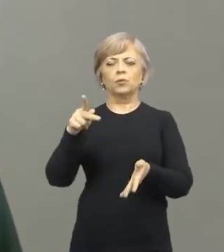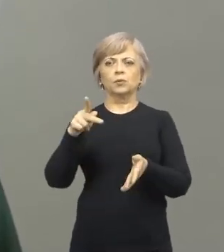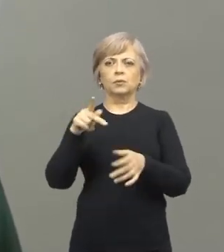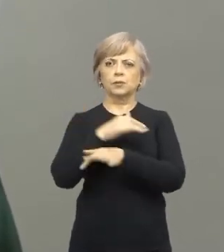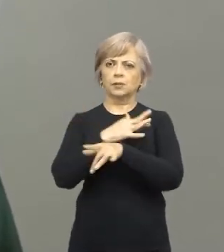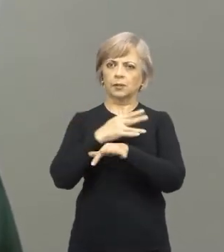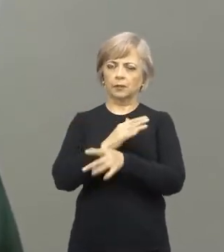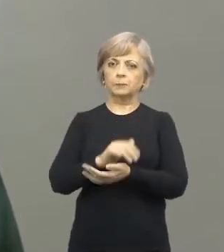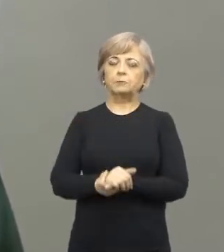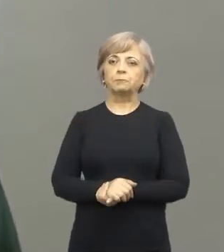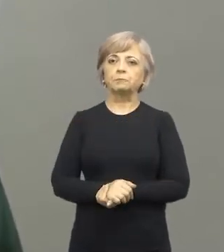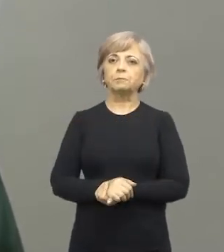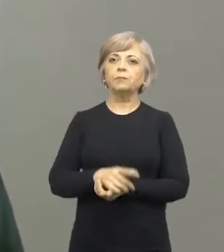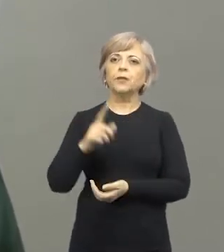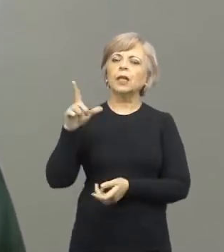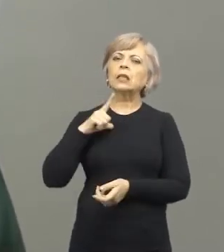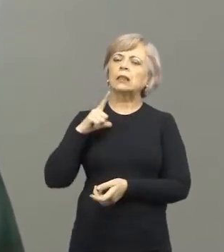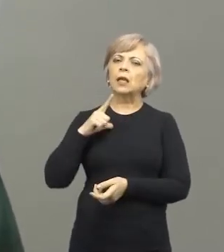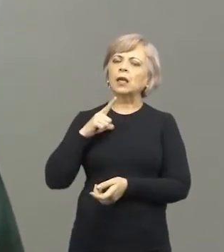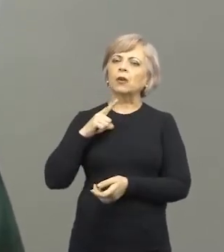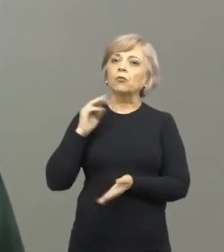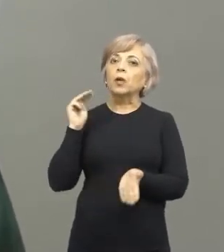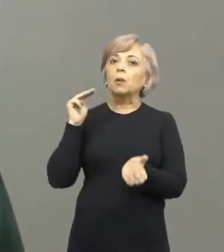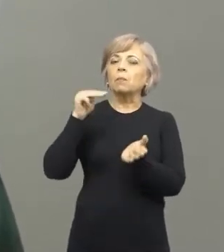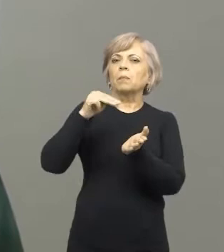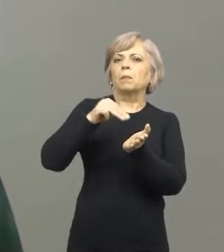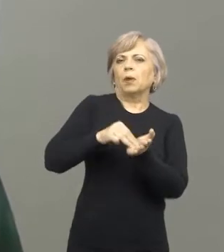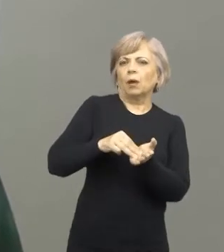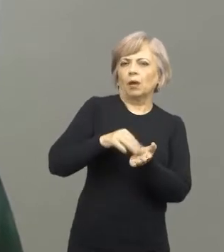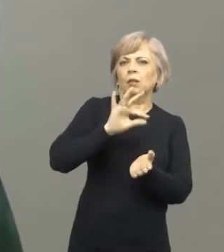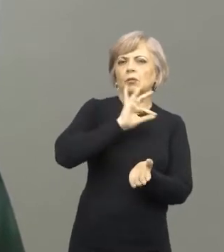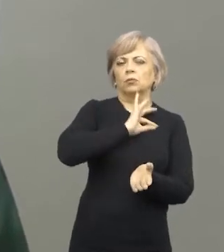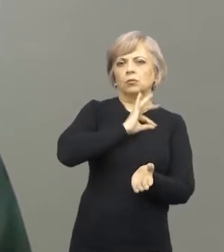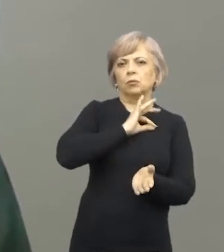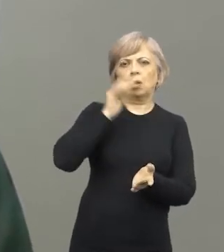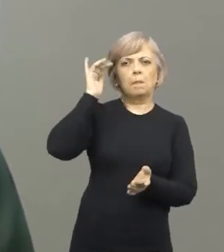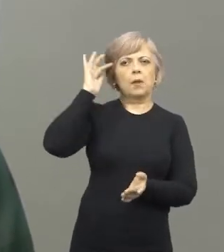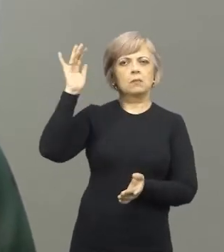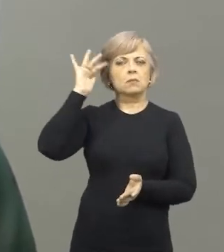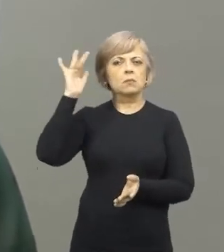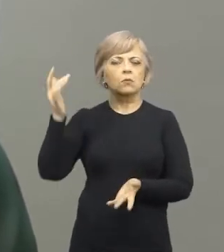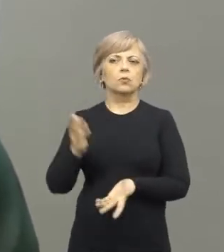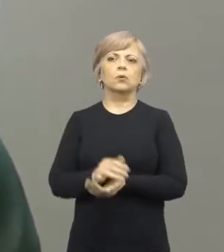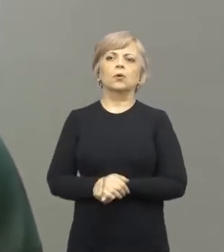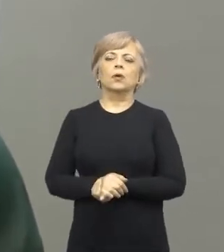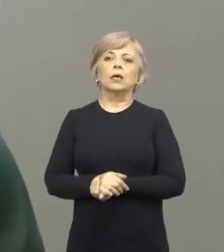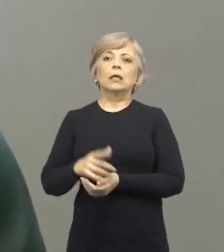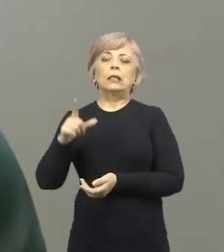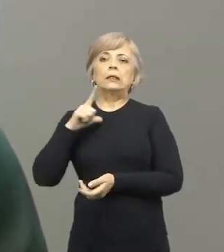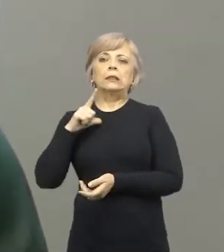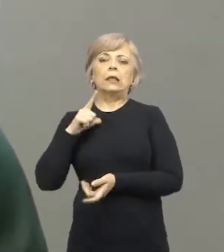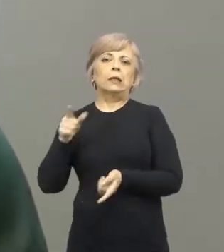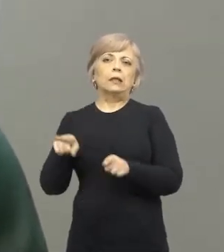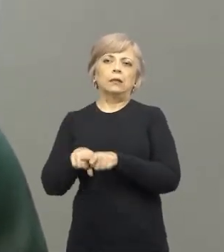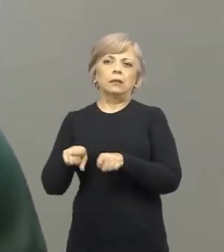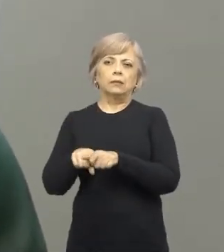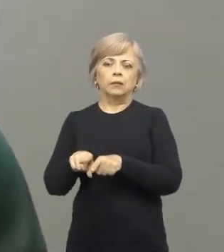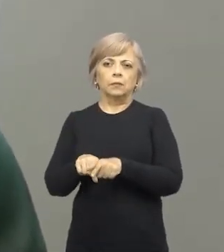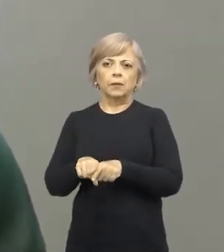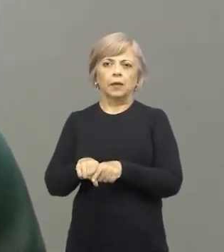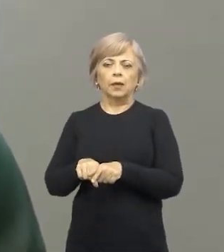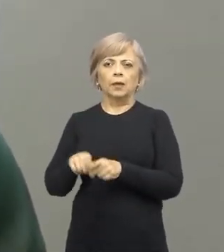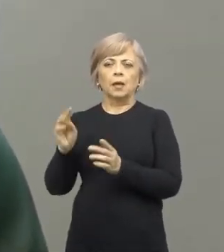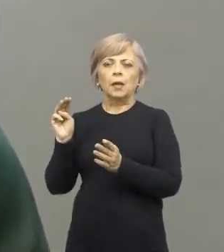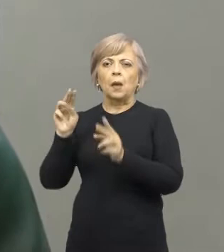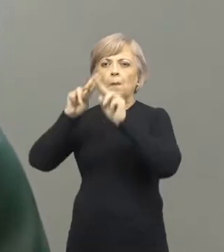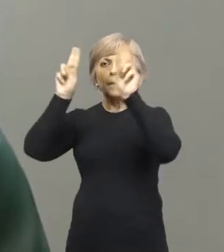o comparecimento tanto de membros da academia, pensadores, como de